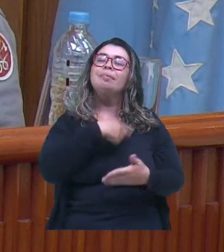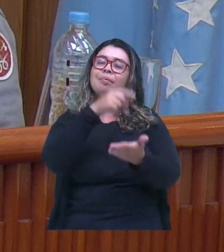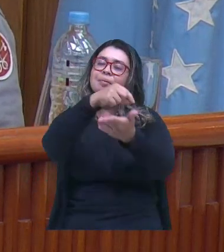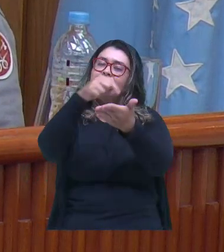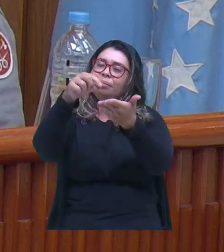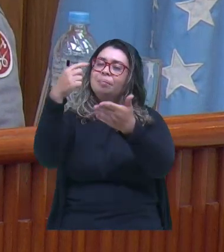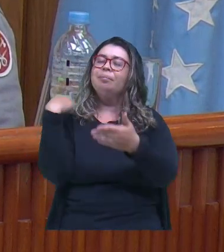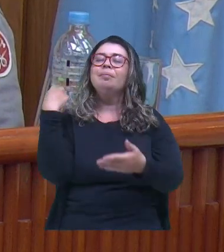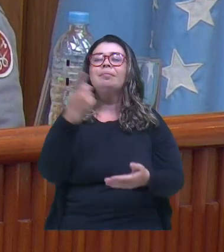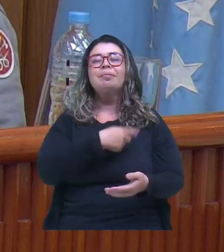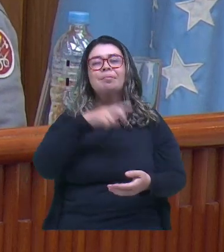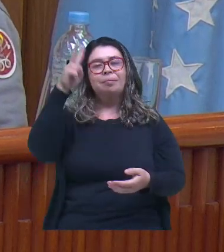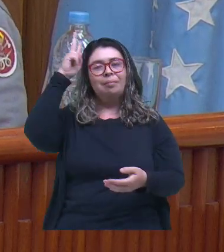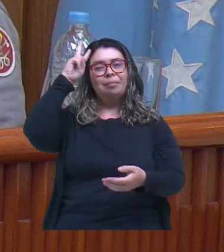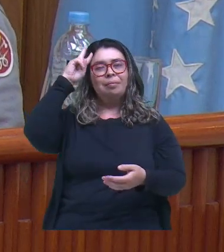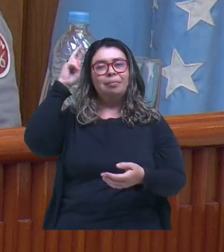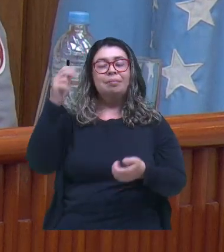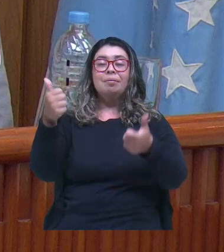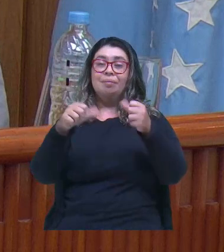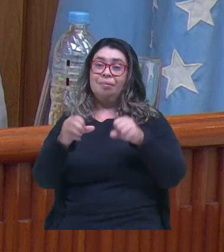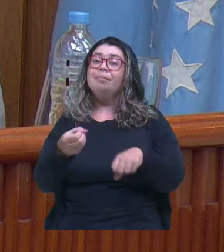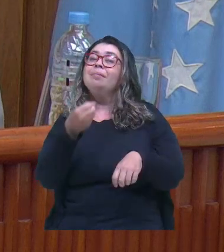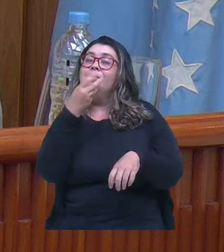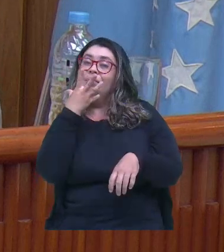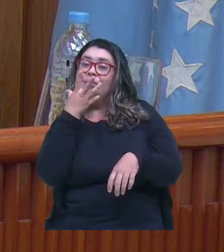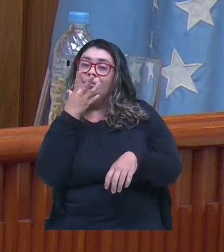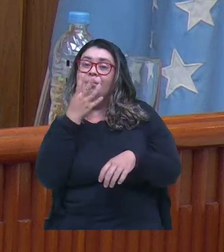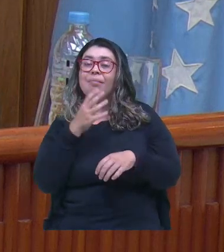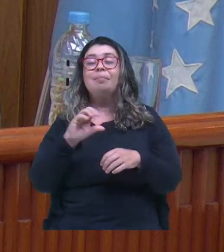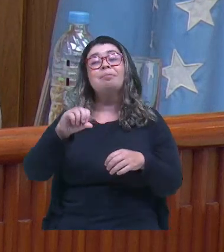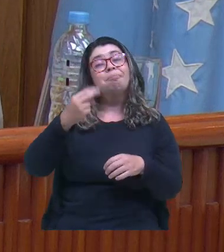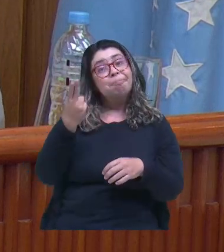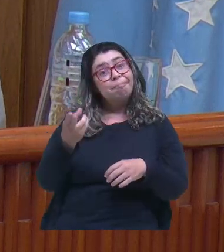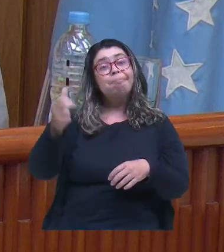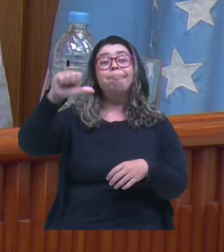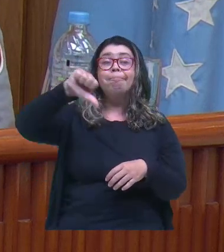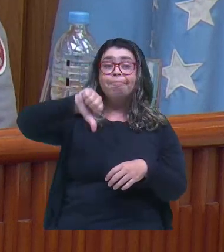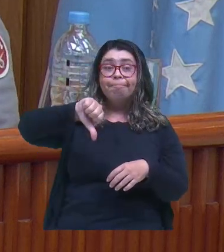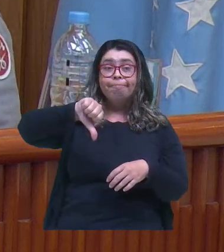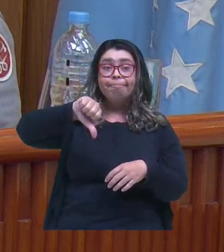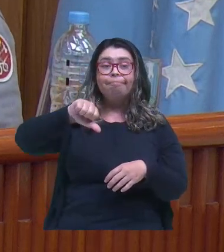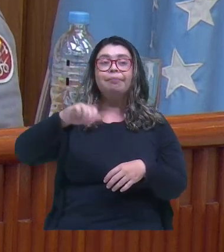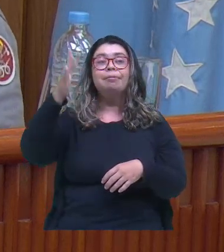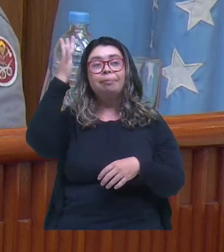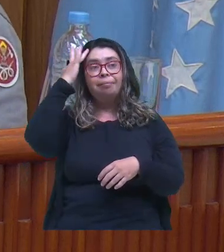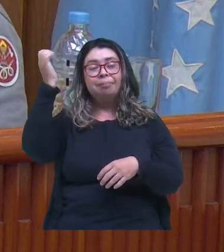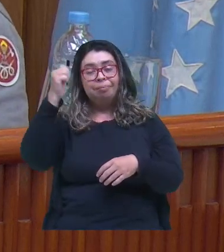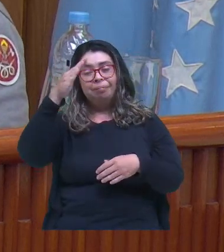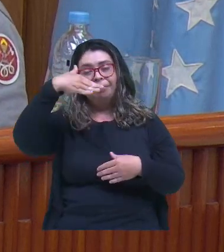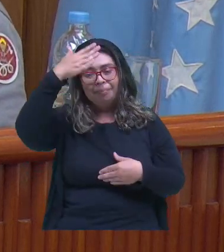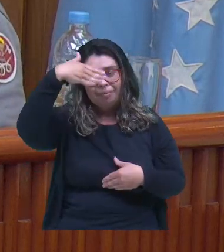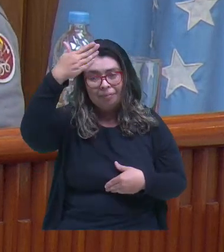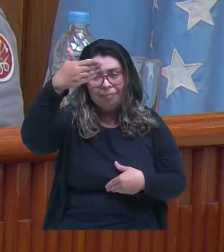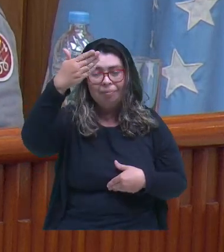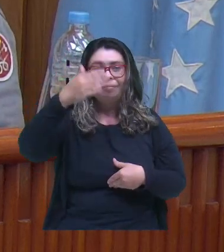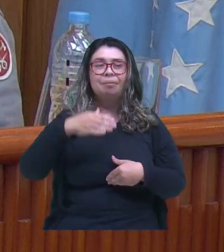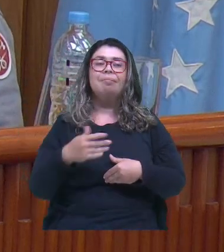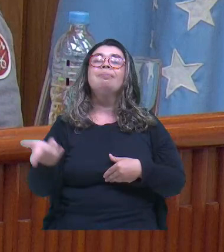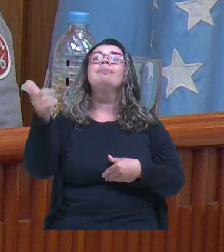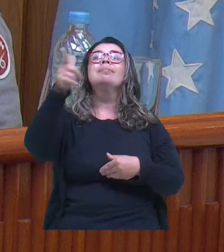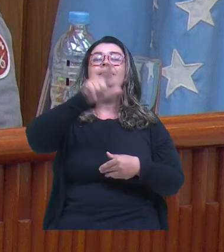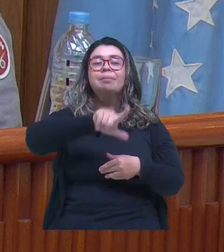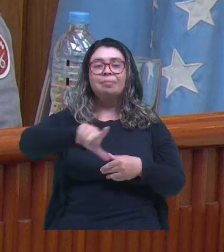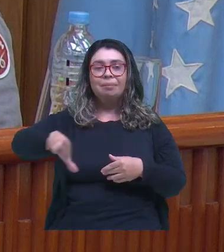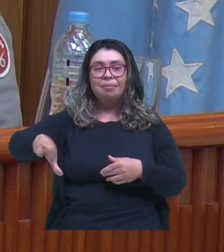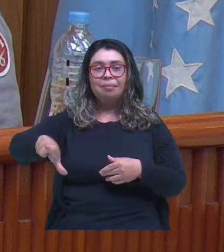história, seja ela boa ou seja ela ruim, amanhã Ele vai nos homenagear novamente.